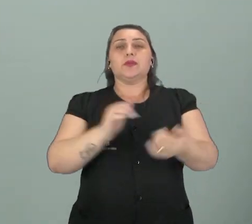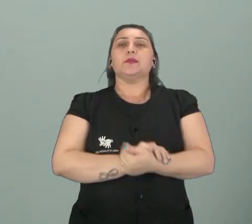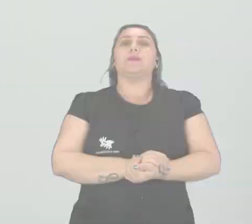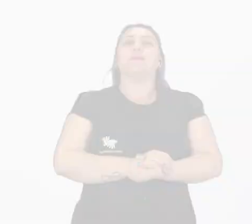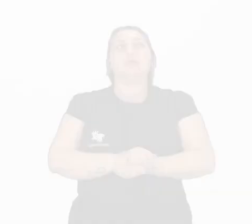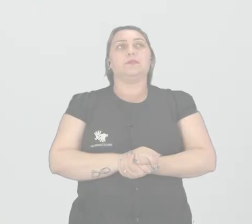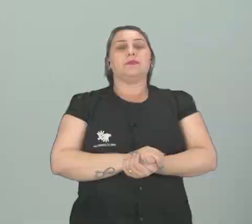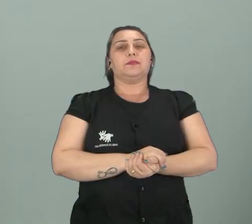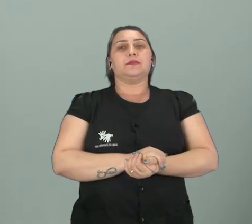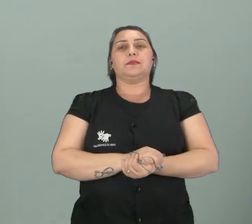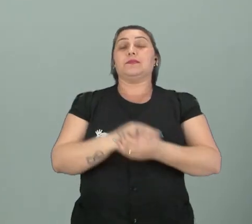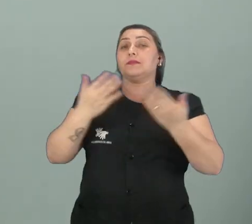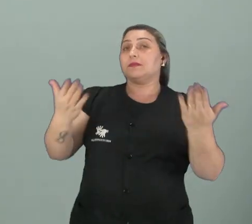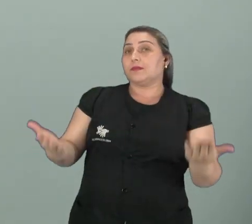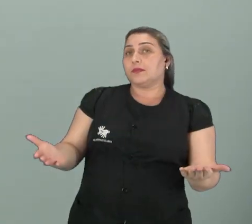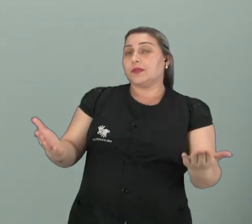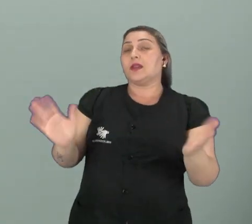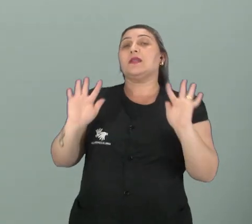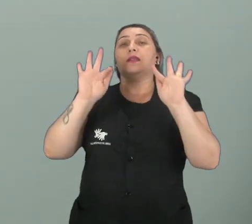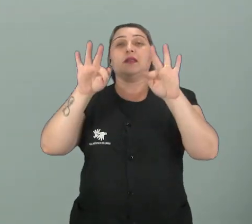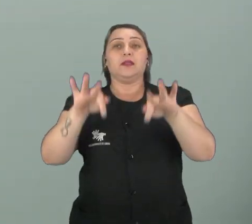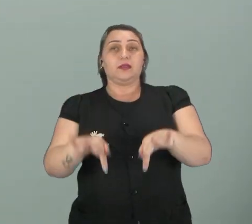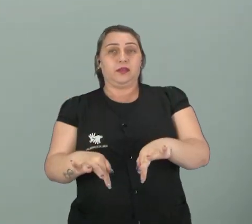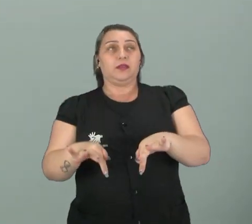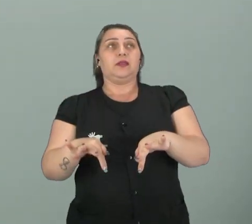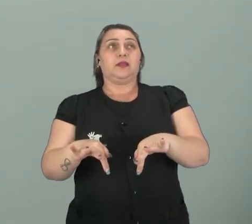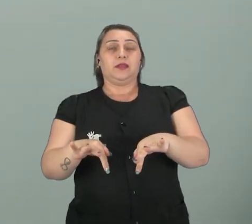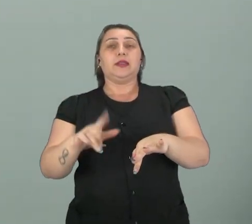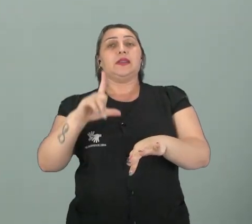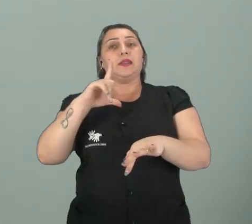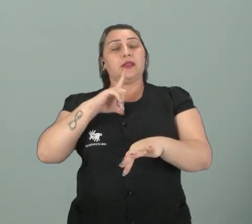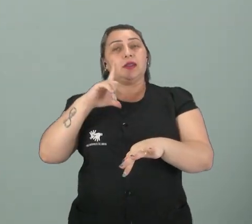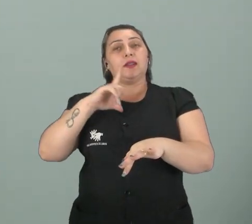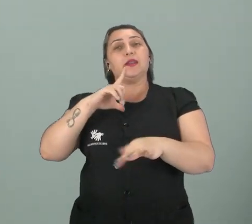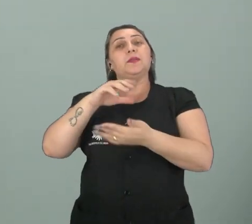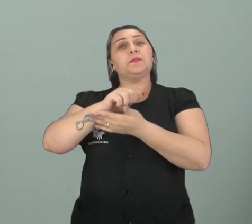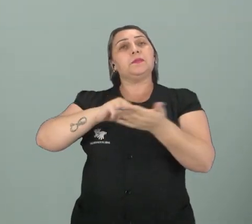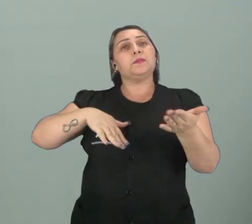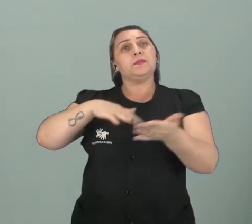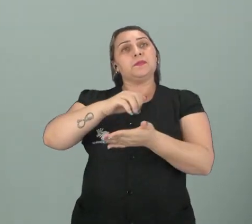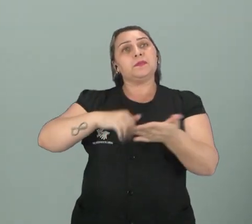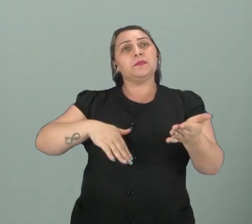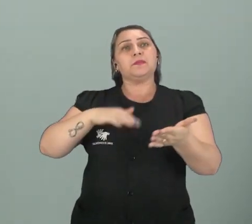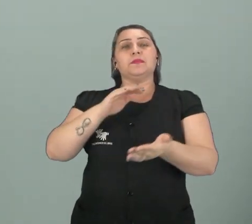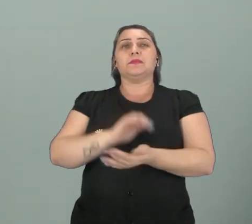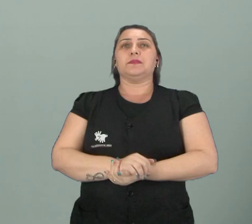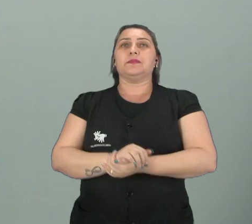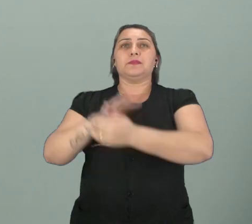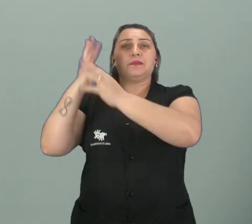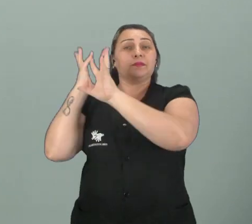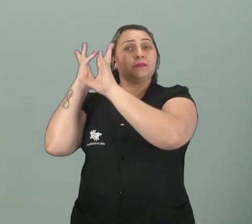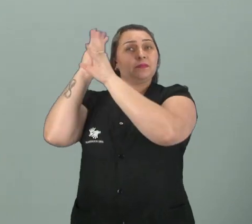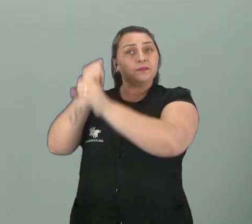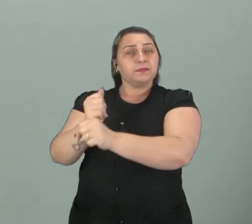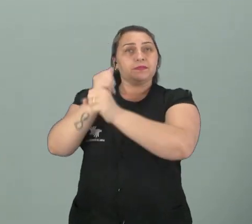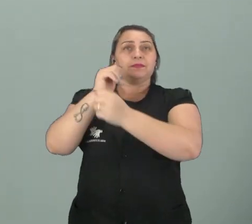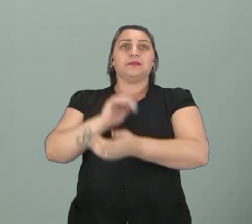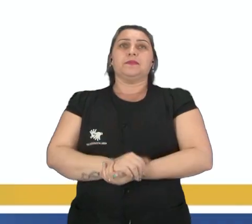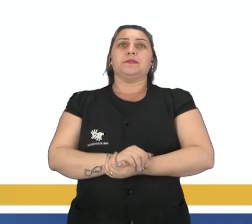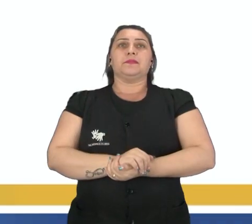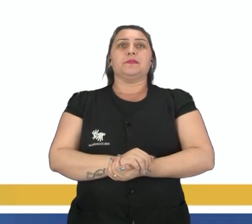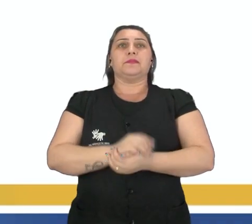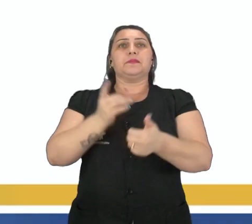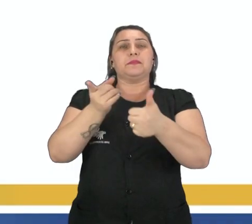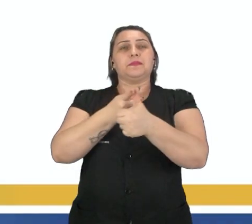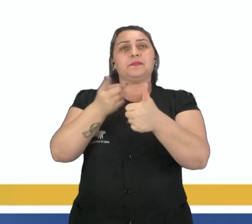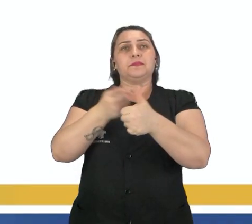a outro. Então, para a gente fechar por aqui, a gente tem aí o nosso revisando, o nosso exercitando. Vamos